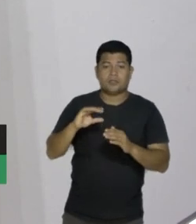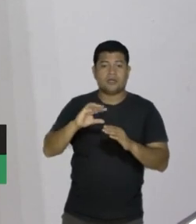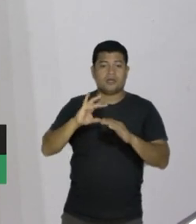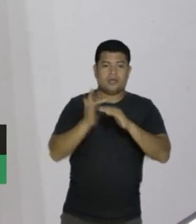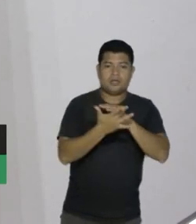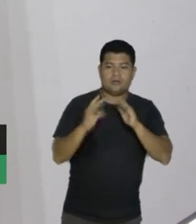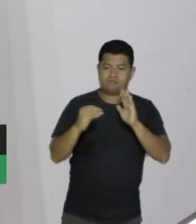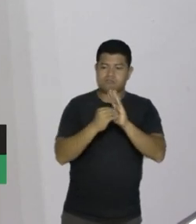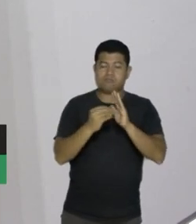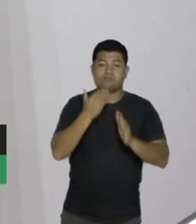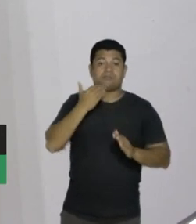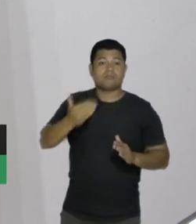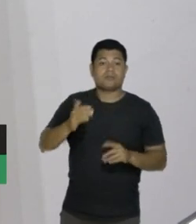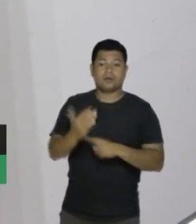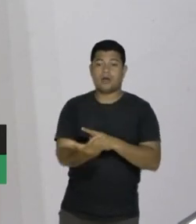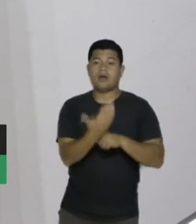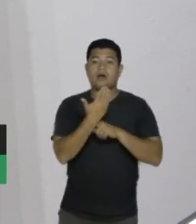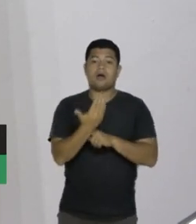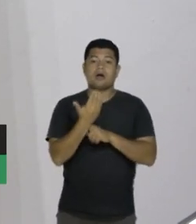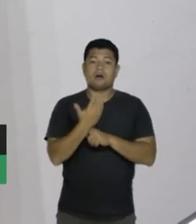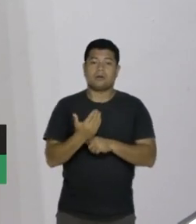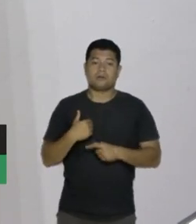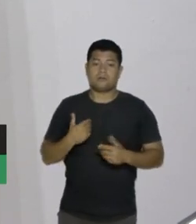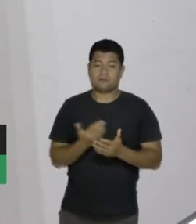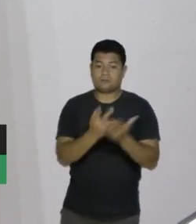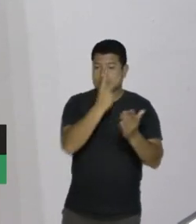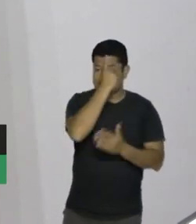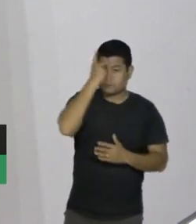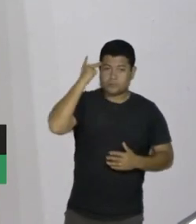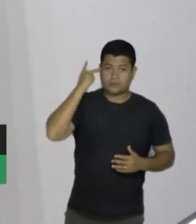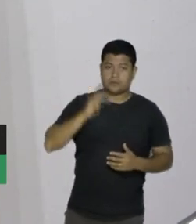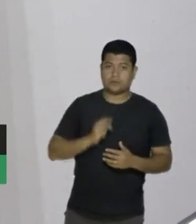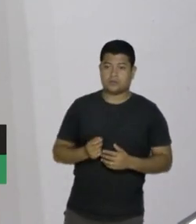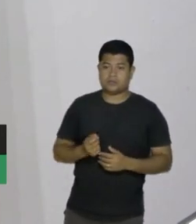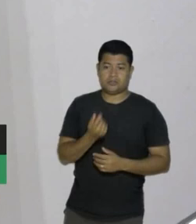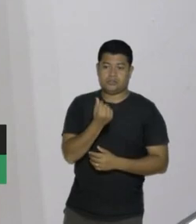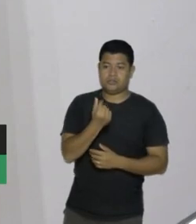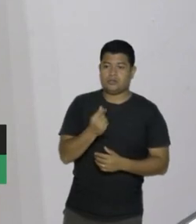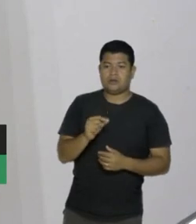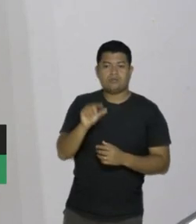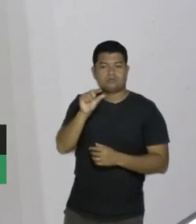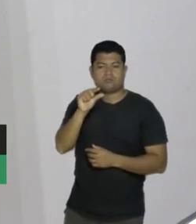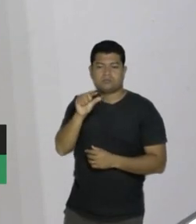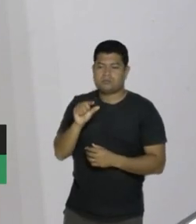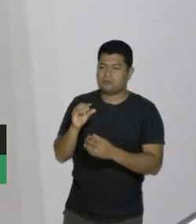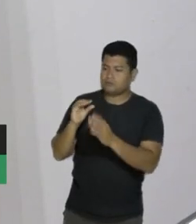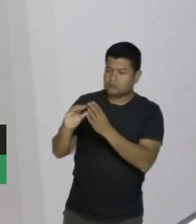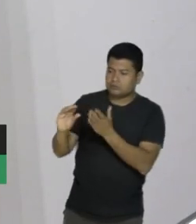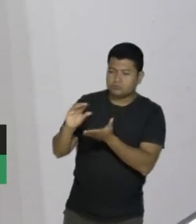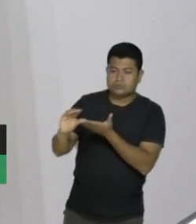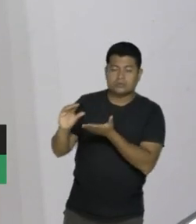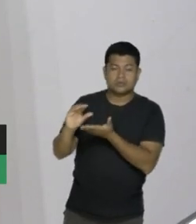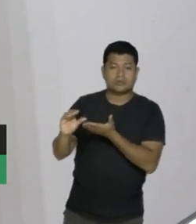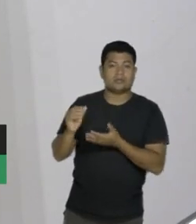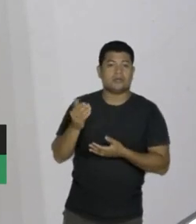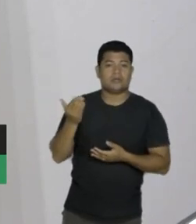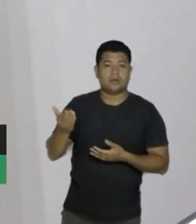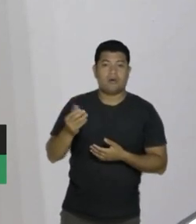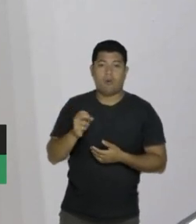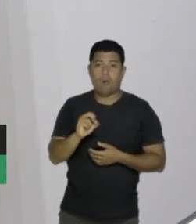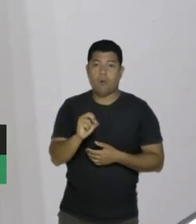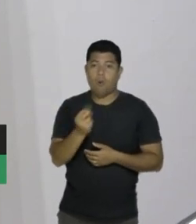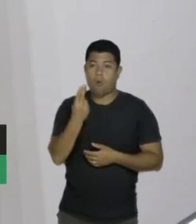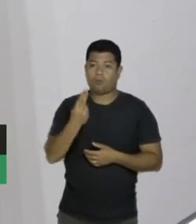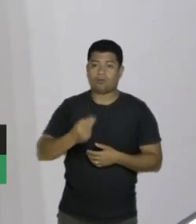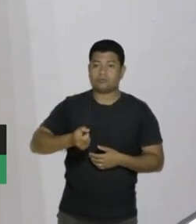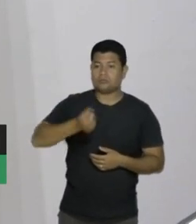clamando ajuda para as pessoas poderem contribuir com ração com medicação e de repente um dia deu